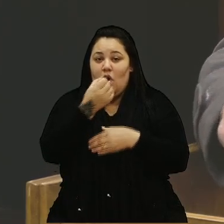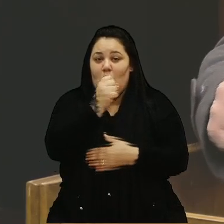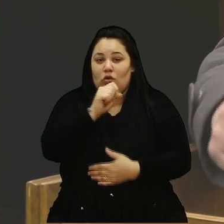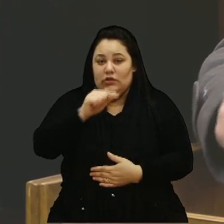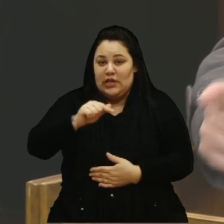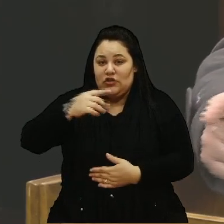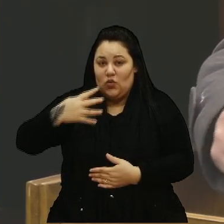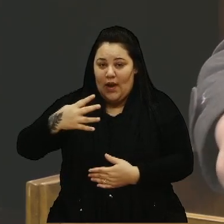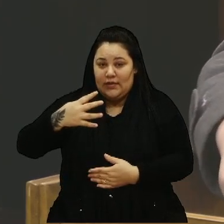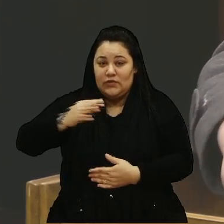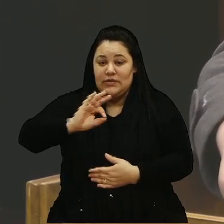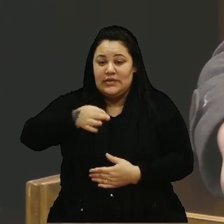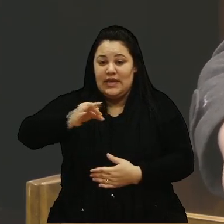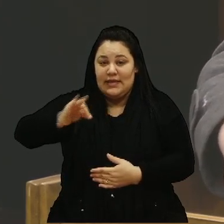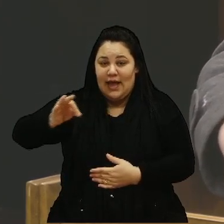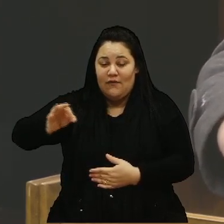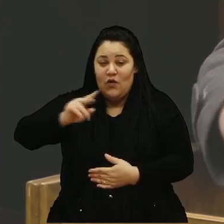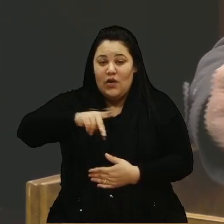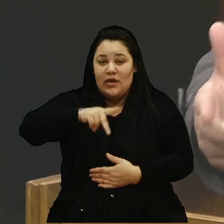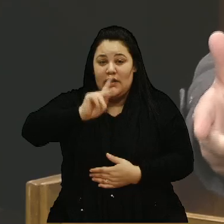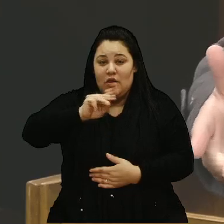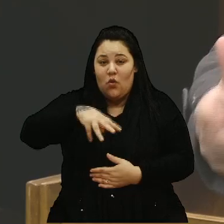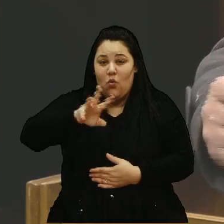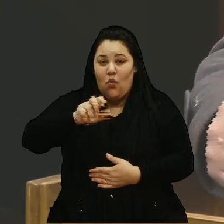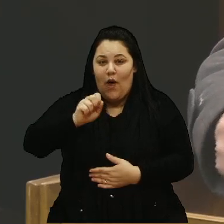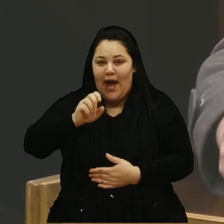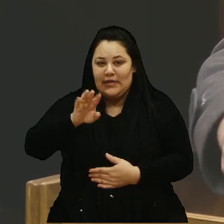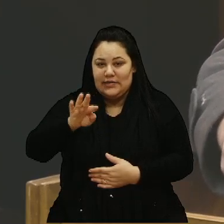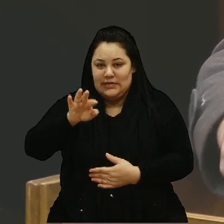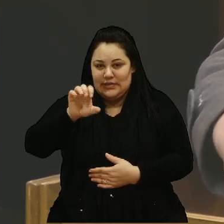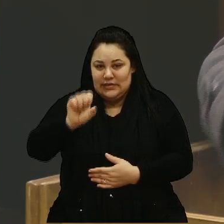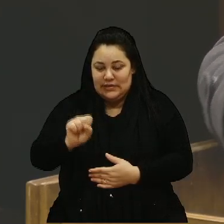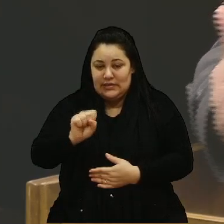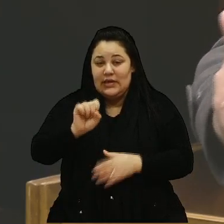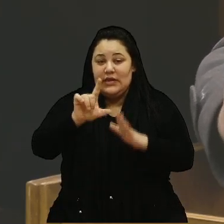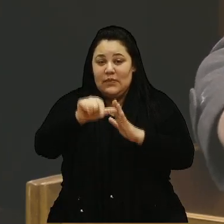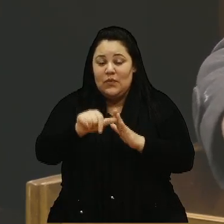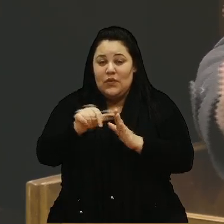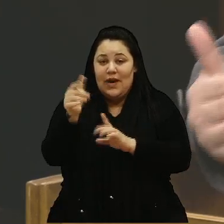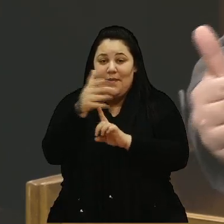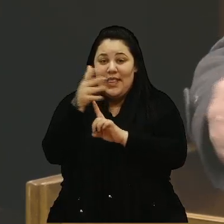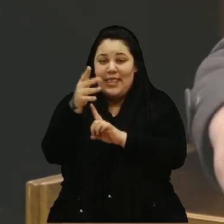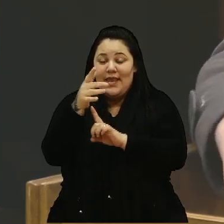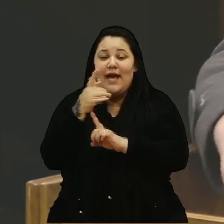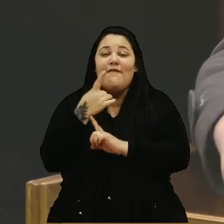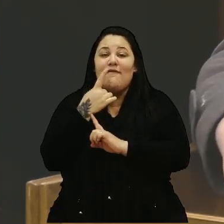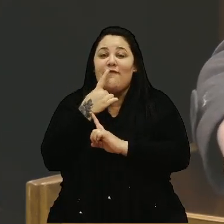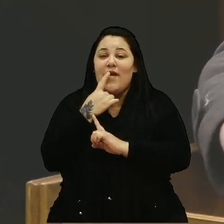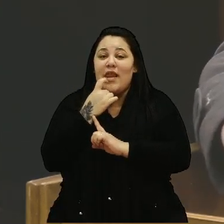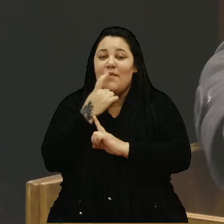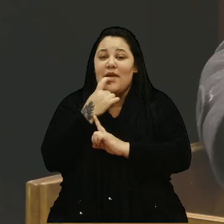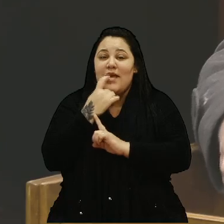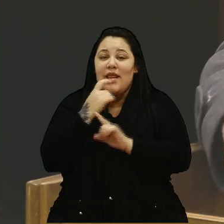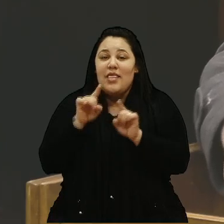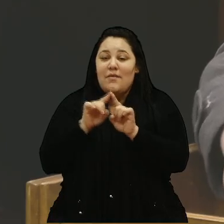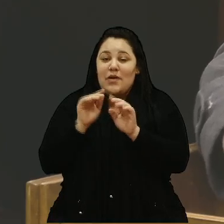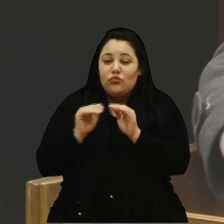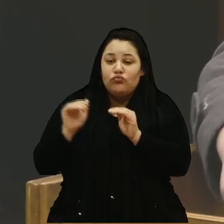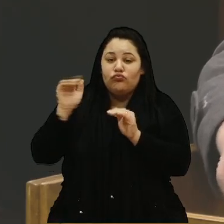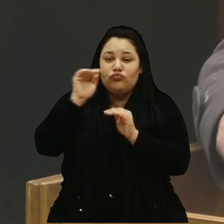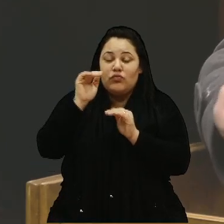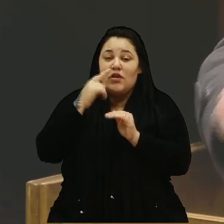0,01874 centavo por quilowatt-hora. Depois a vermelha, que é o patamar 1, que sobe um pouco, e da mesma forma a vermelha no patamar